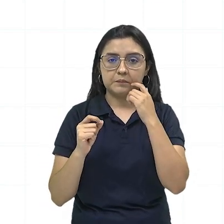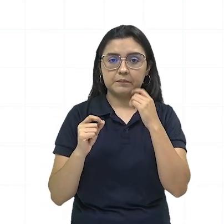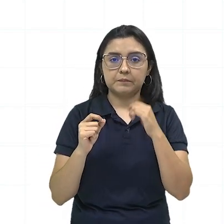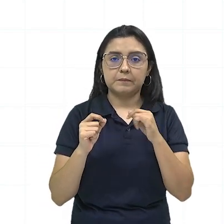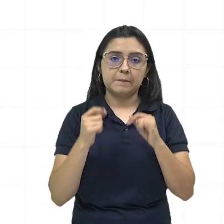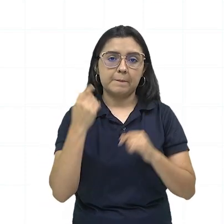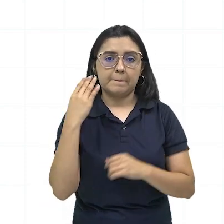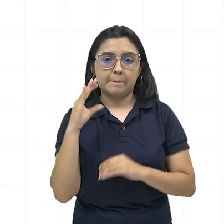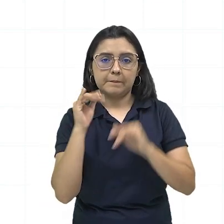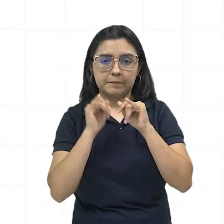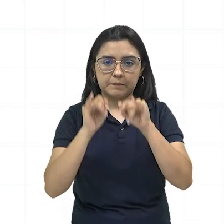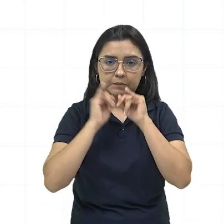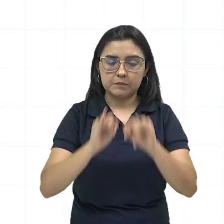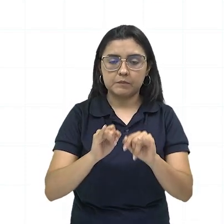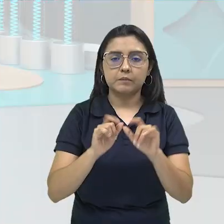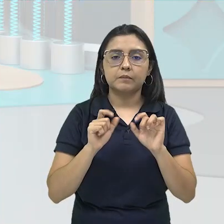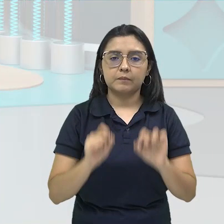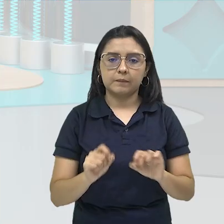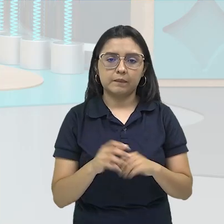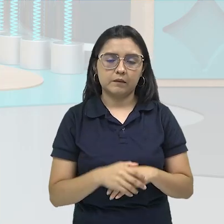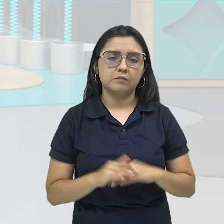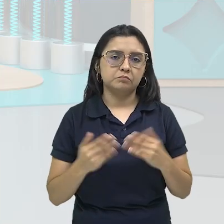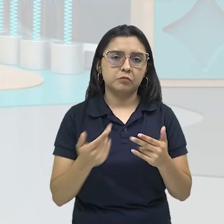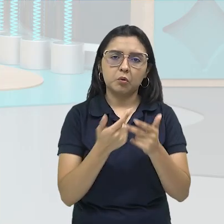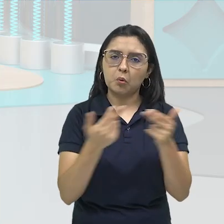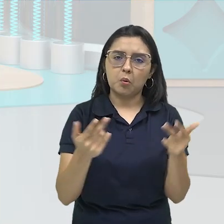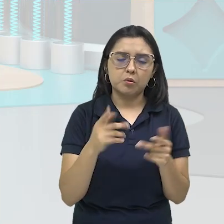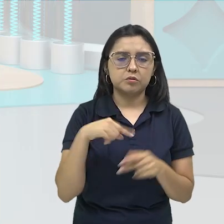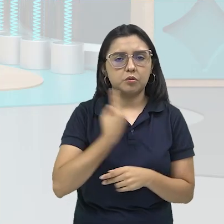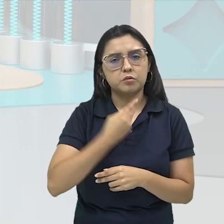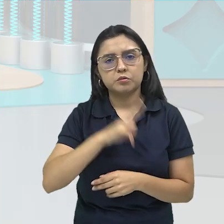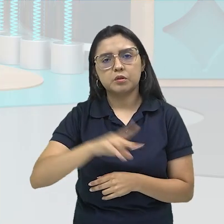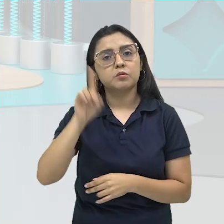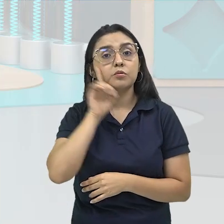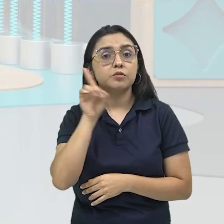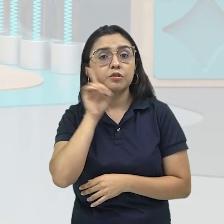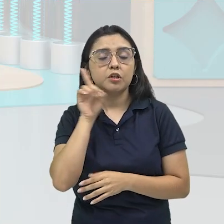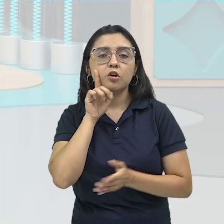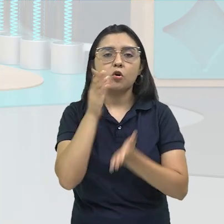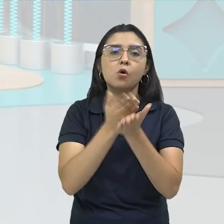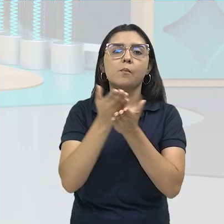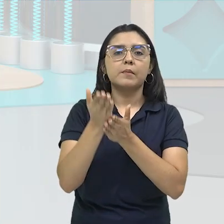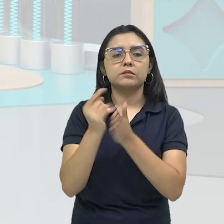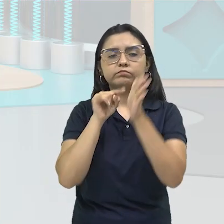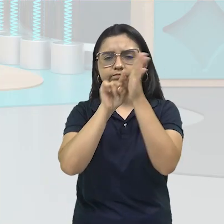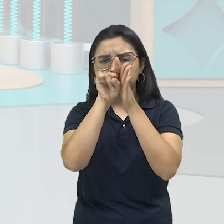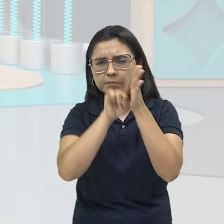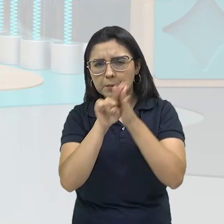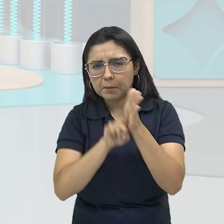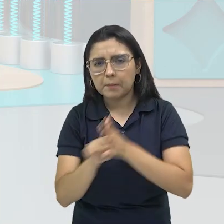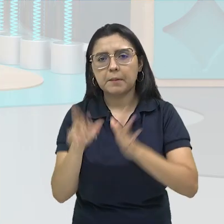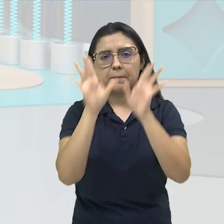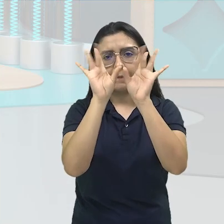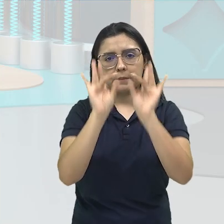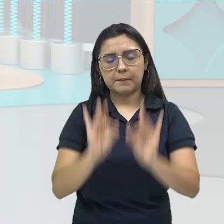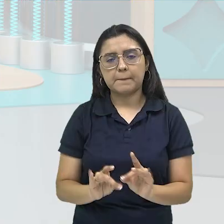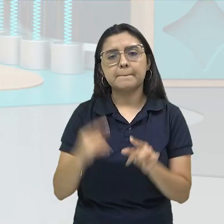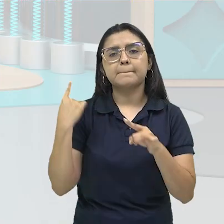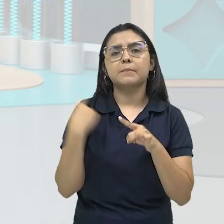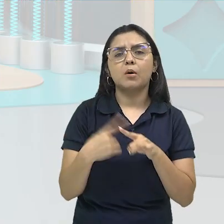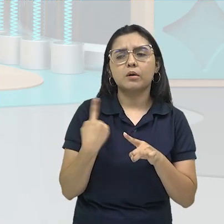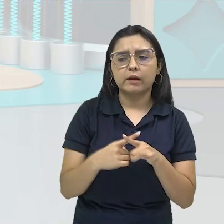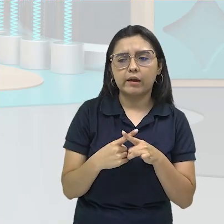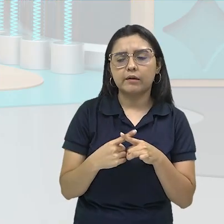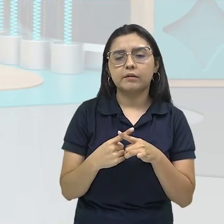tá? De pegar ali o que é comum no nosso dia a dia e aí começar a fazer uma investigação do porquê.